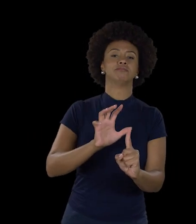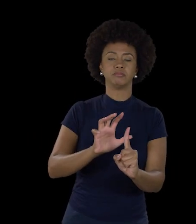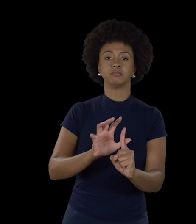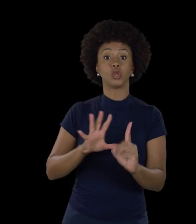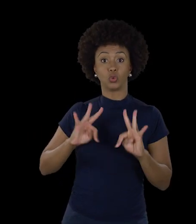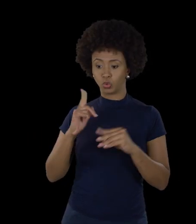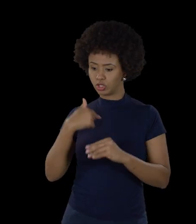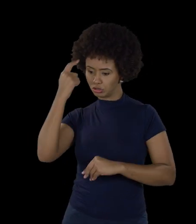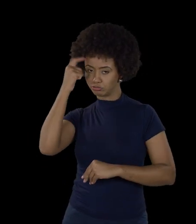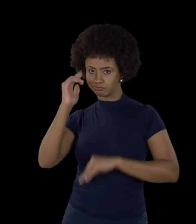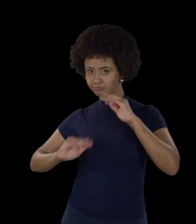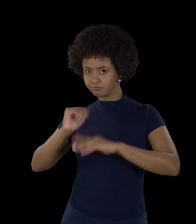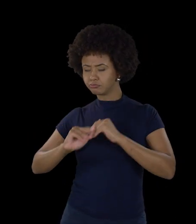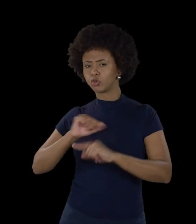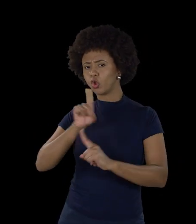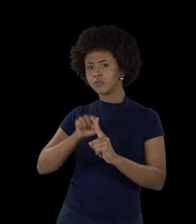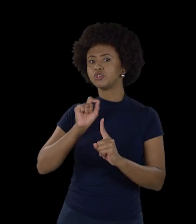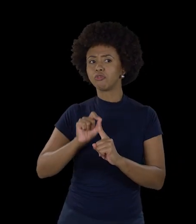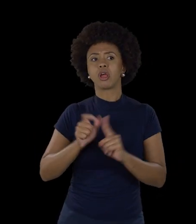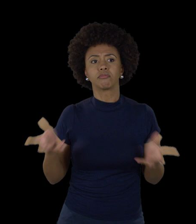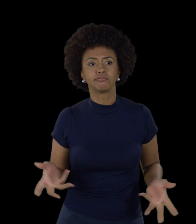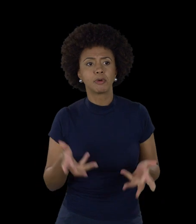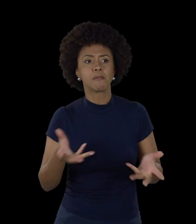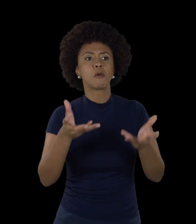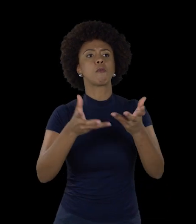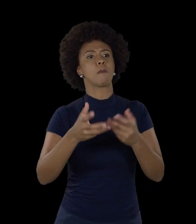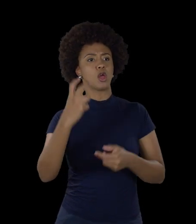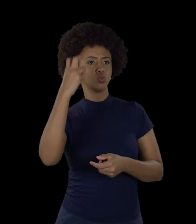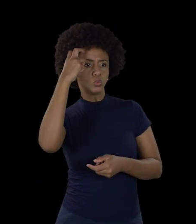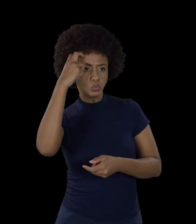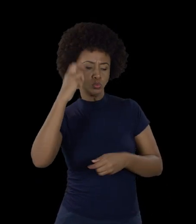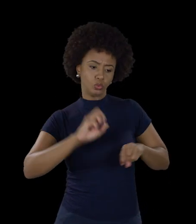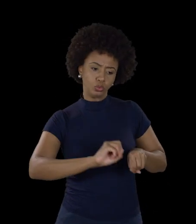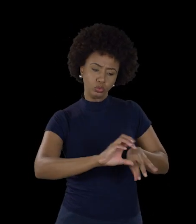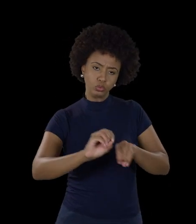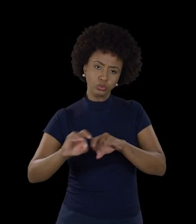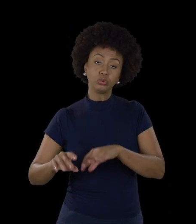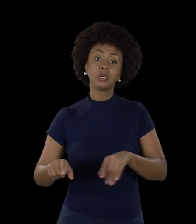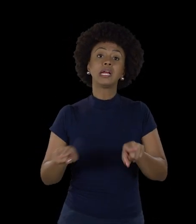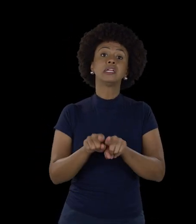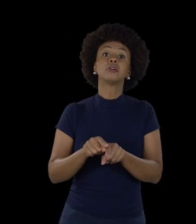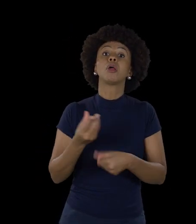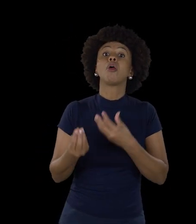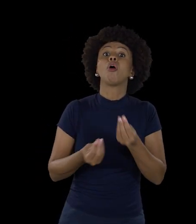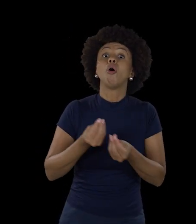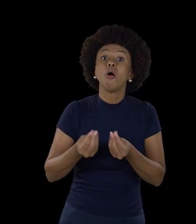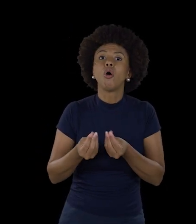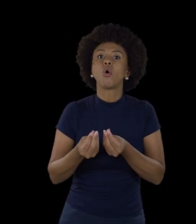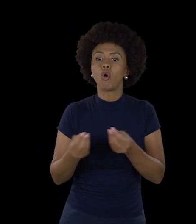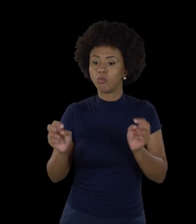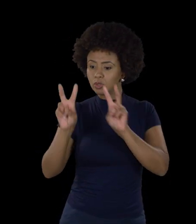entidades de ensino e de cultura, verificando como que a gente trabalha uma real devolutiva das temáticas